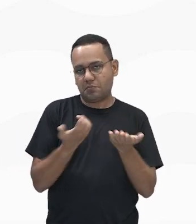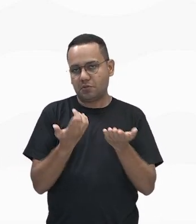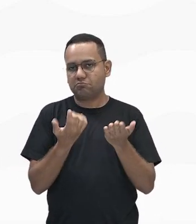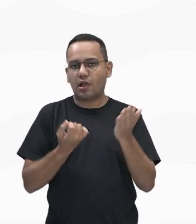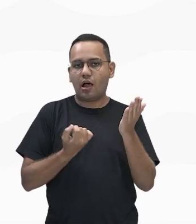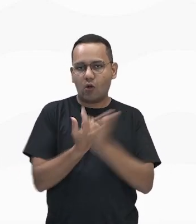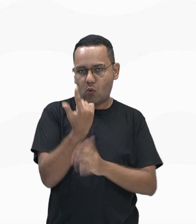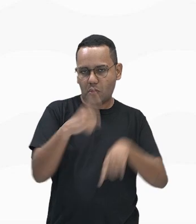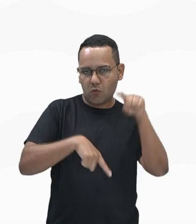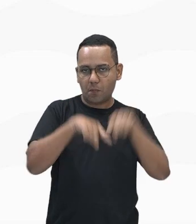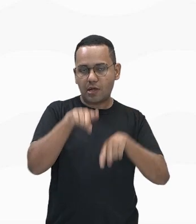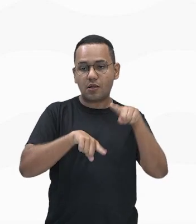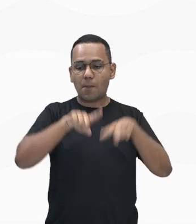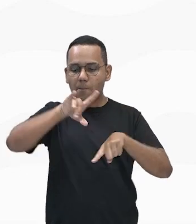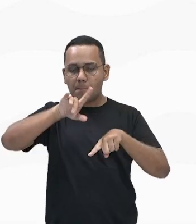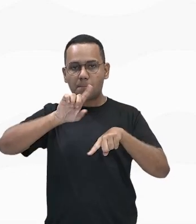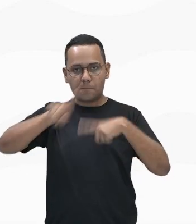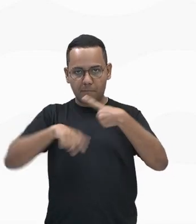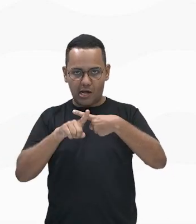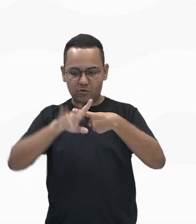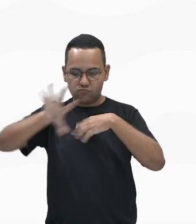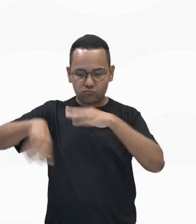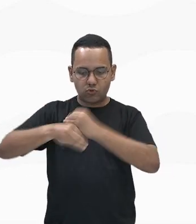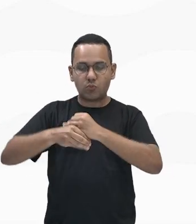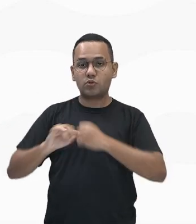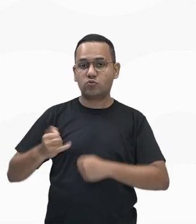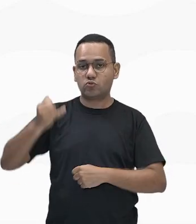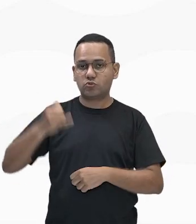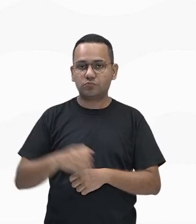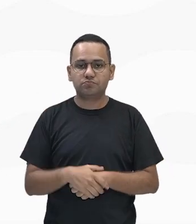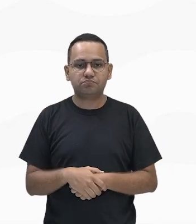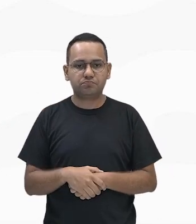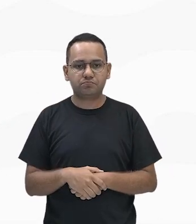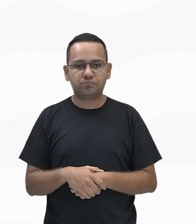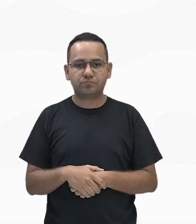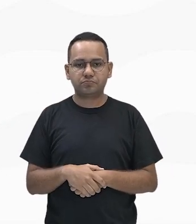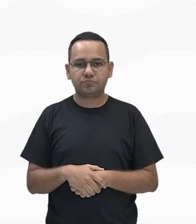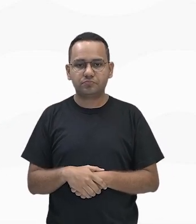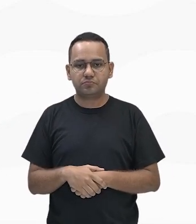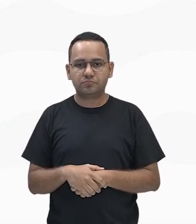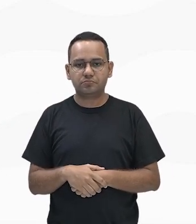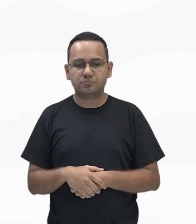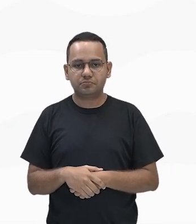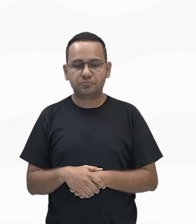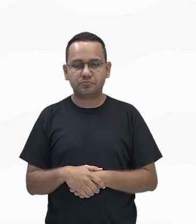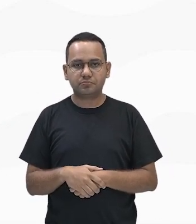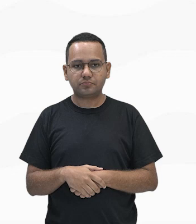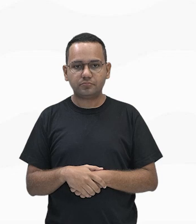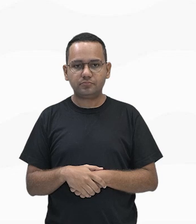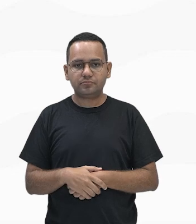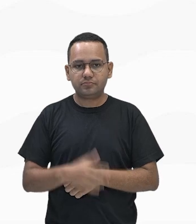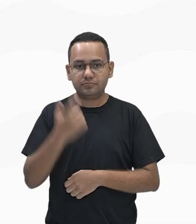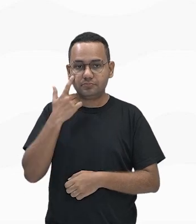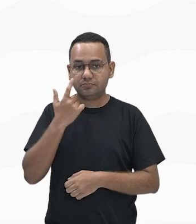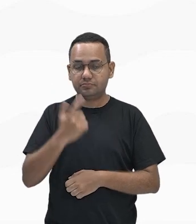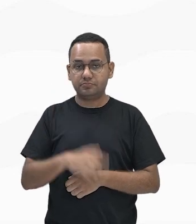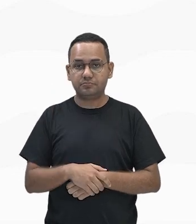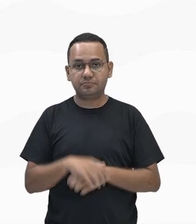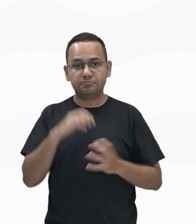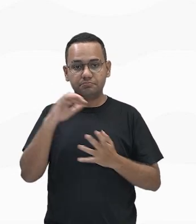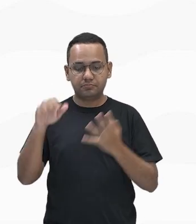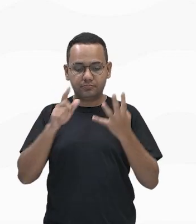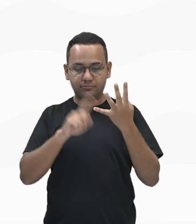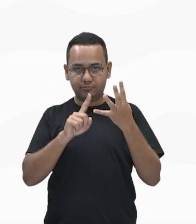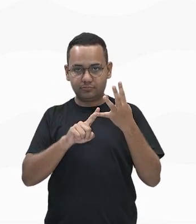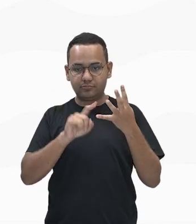22 mil aí se refere aos juros, tá? E para esse caso específico, né, para vocês repararem como o IPVA